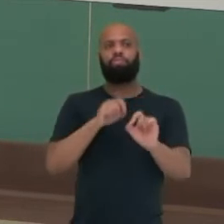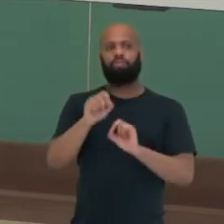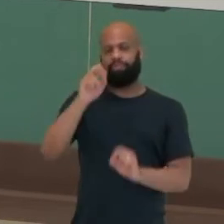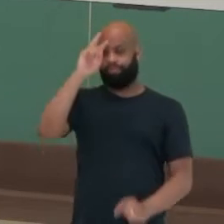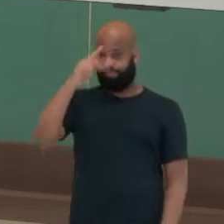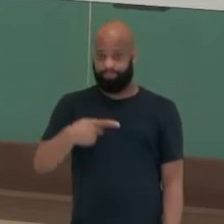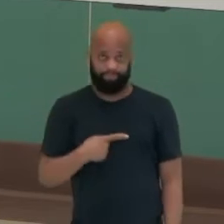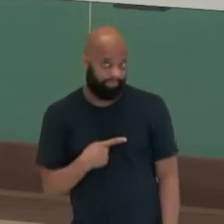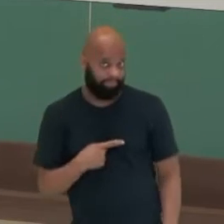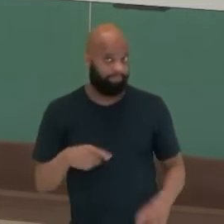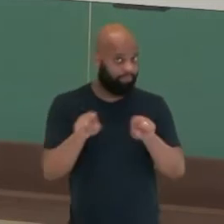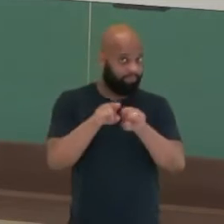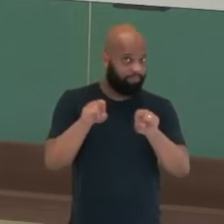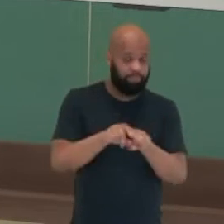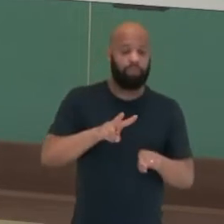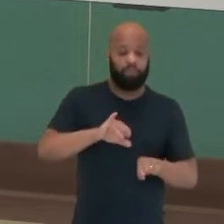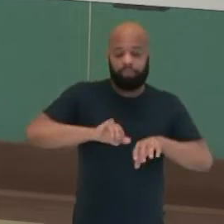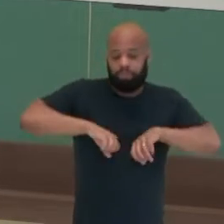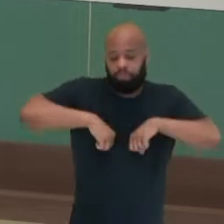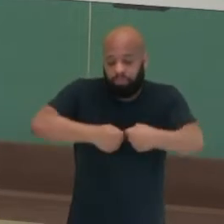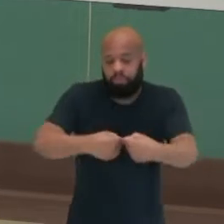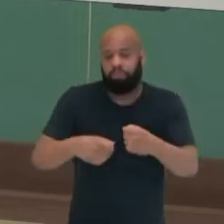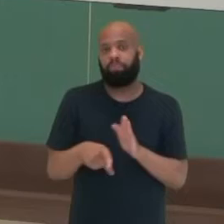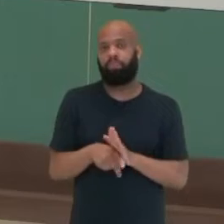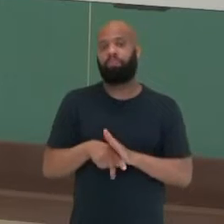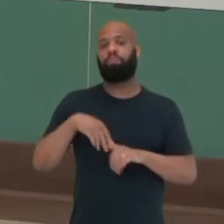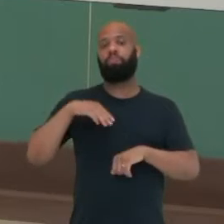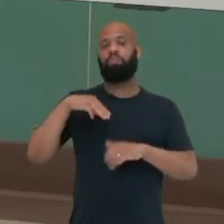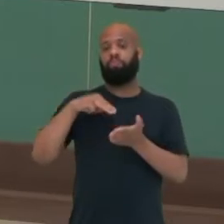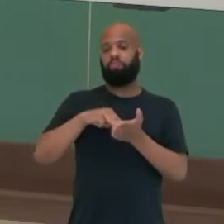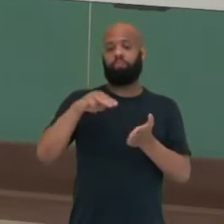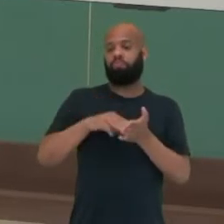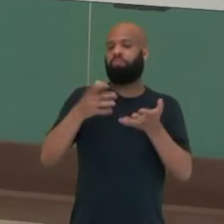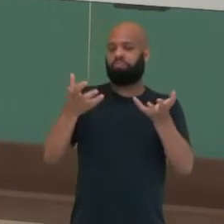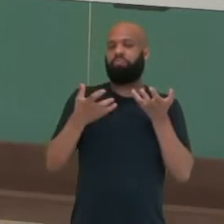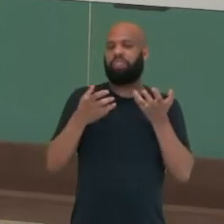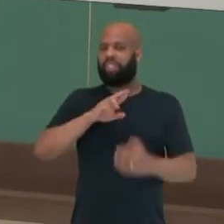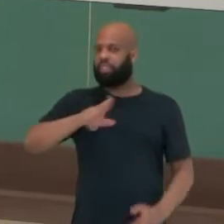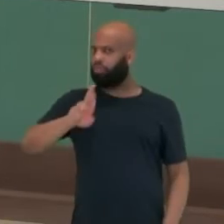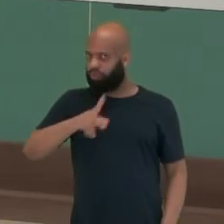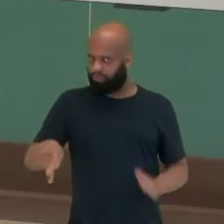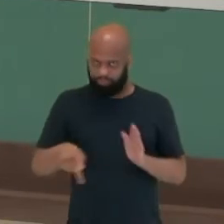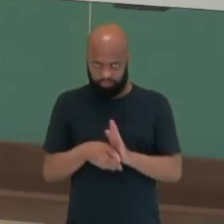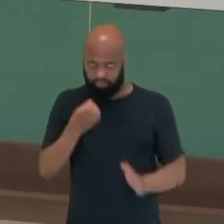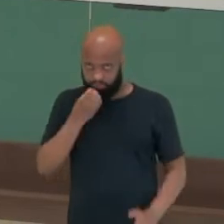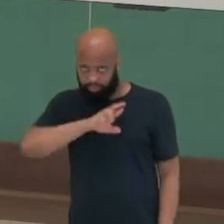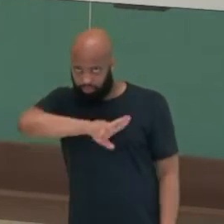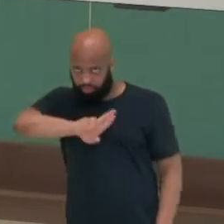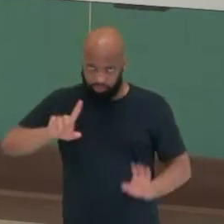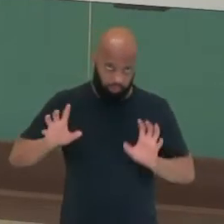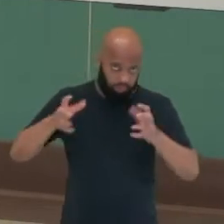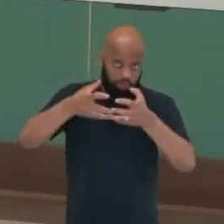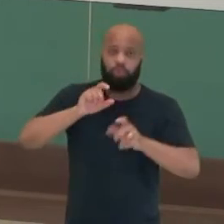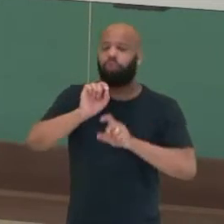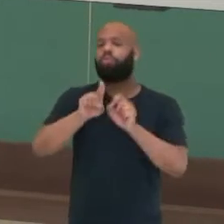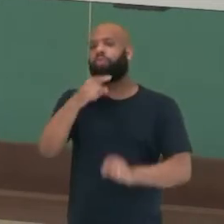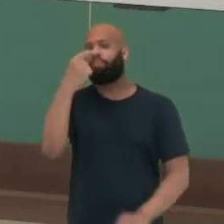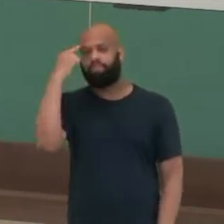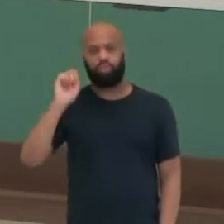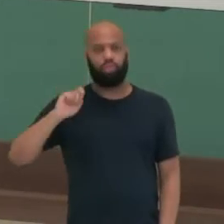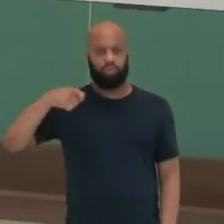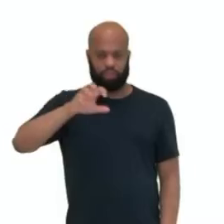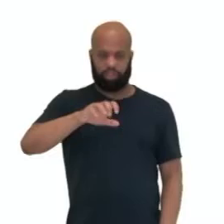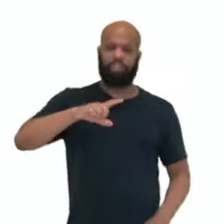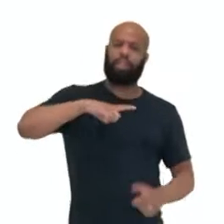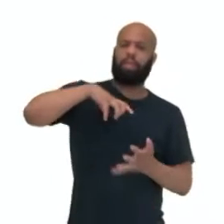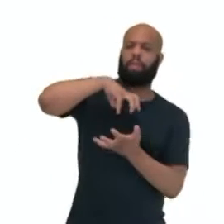individualistas, né, egoístas, defesa das causas pessoais e não do bem comum? O que vocês pensam sobre isso? A